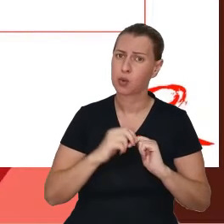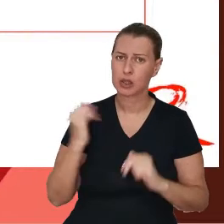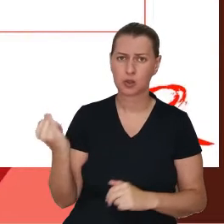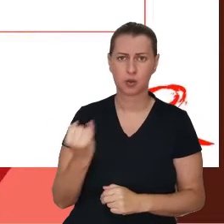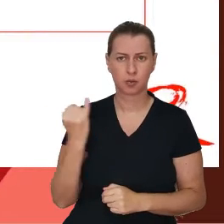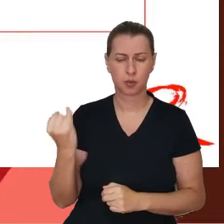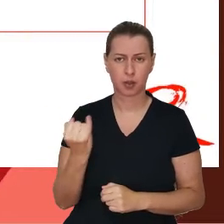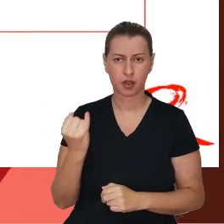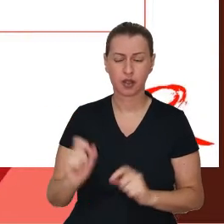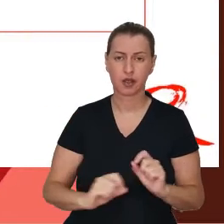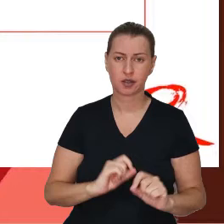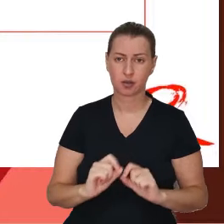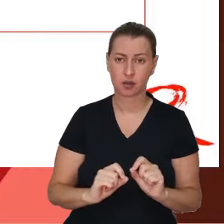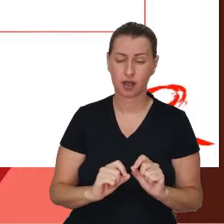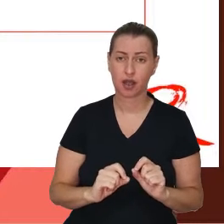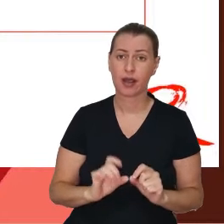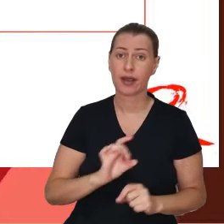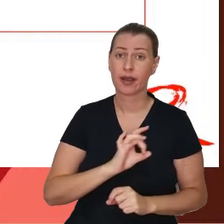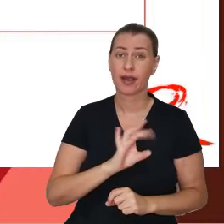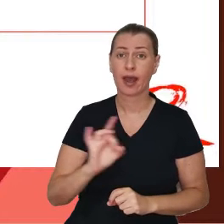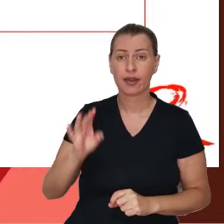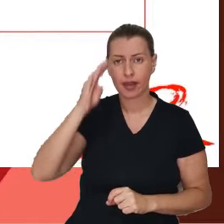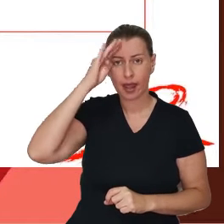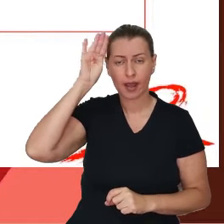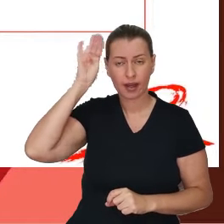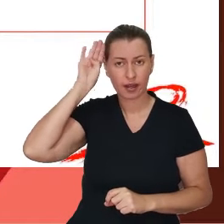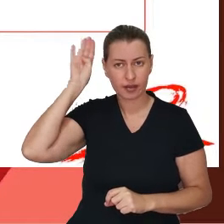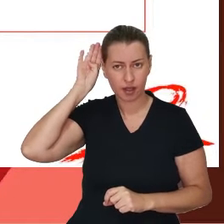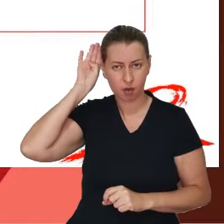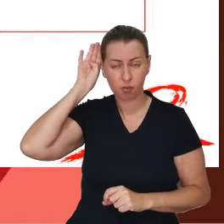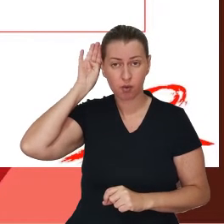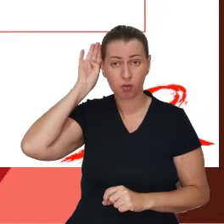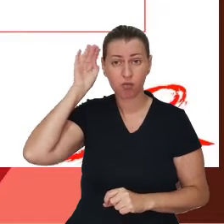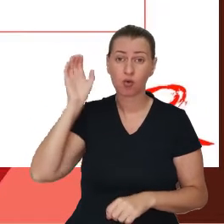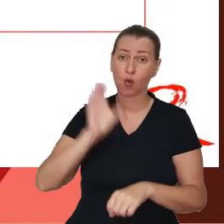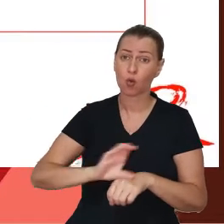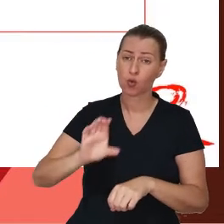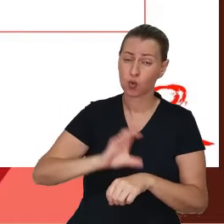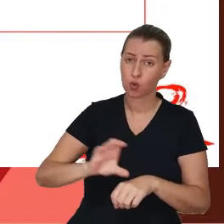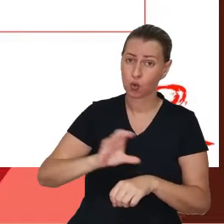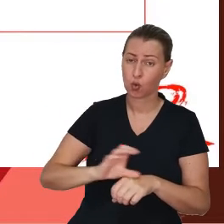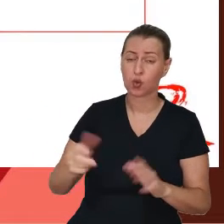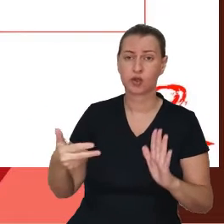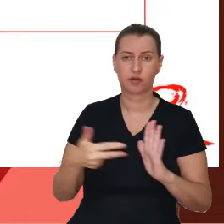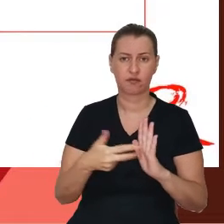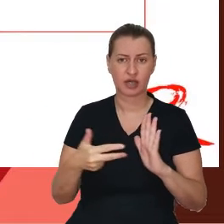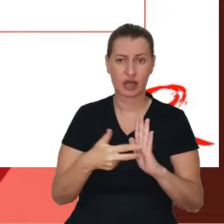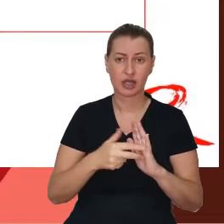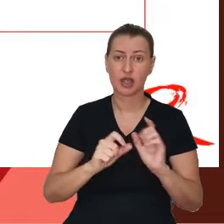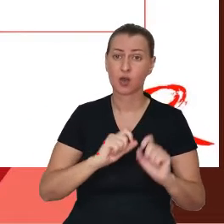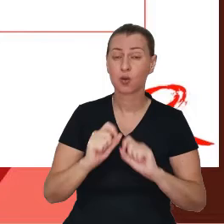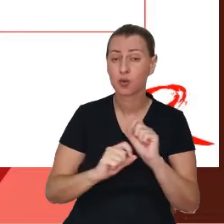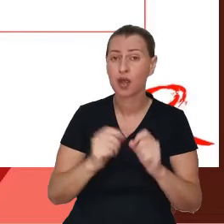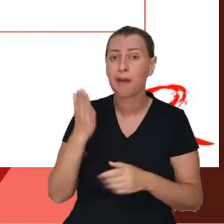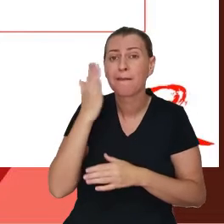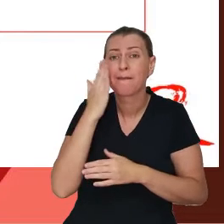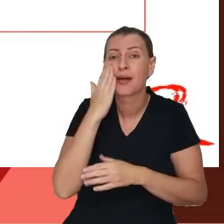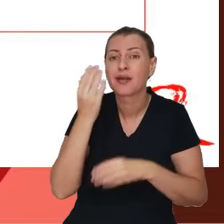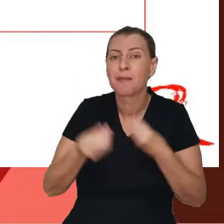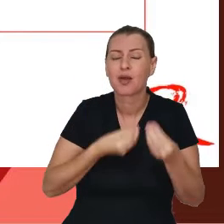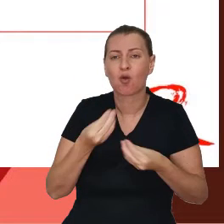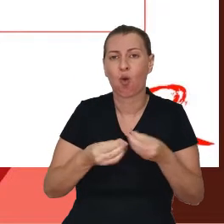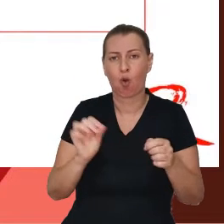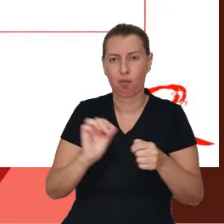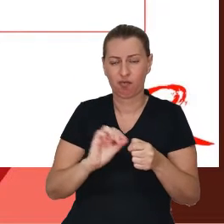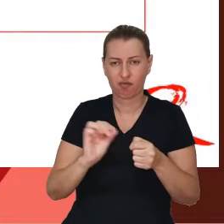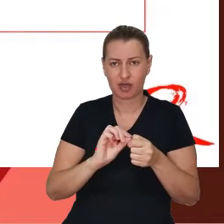importante que os acadêmicos desses cursos fiquem atentos para saber como